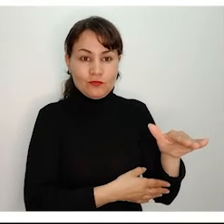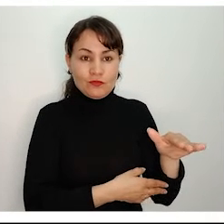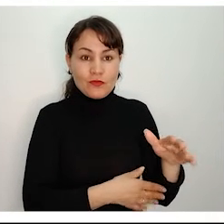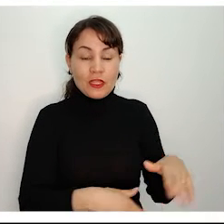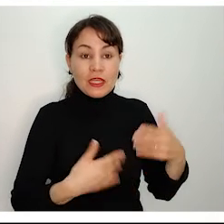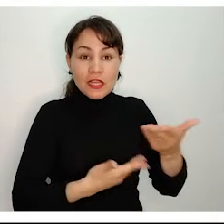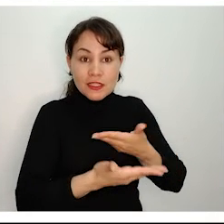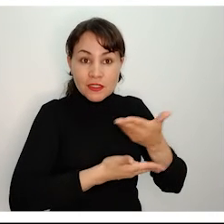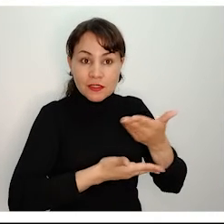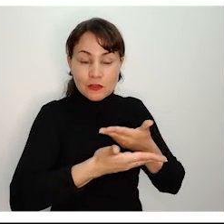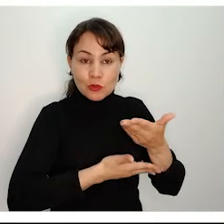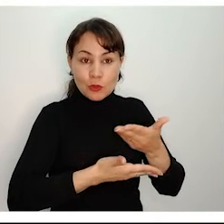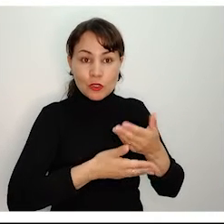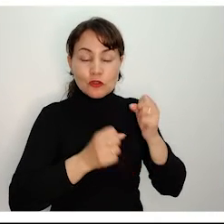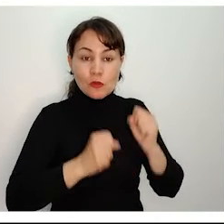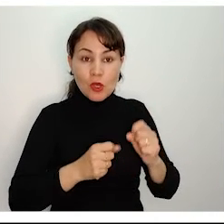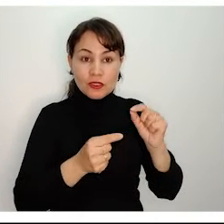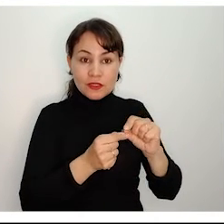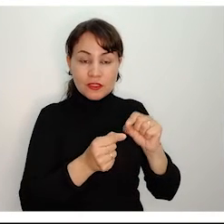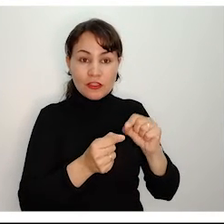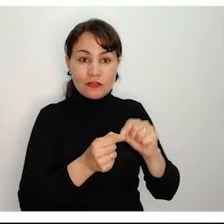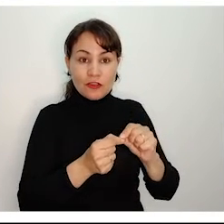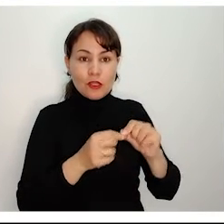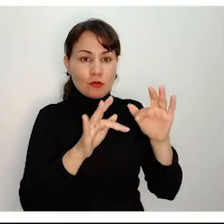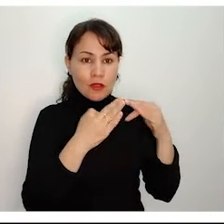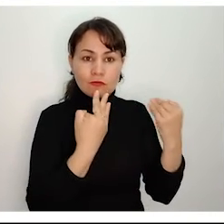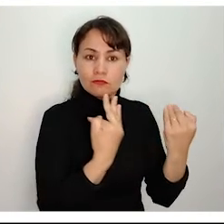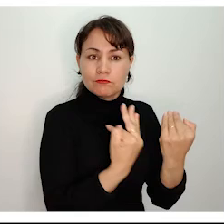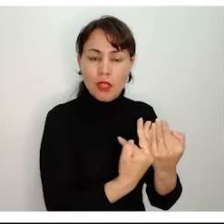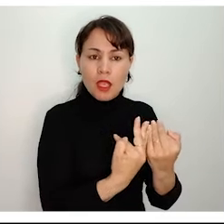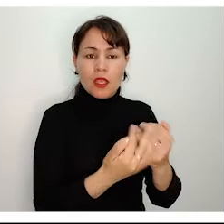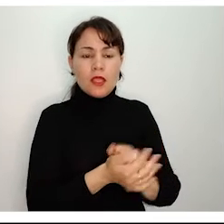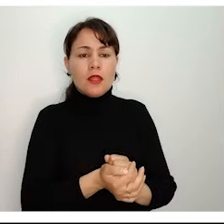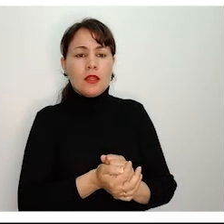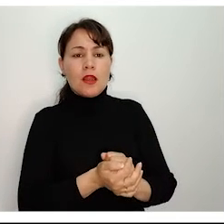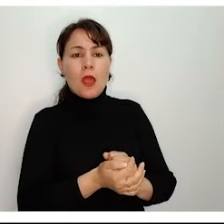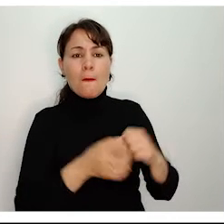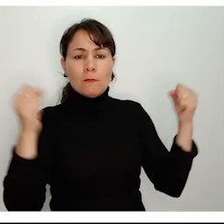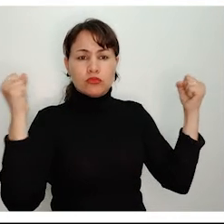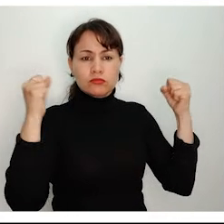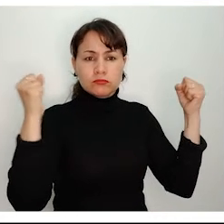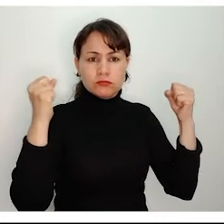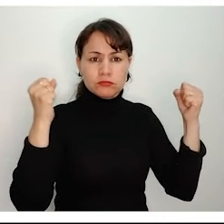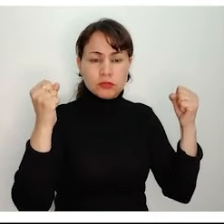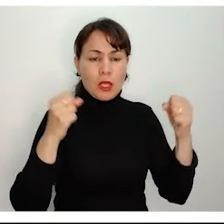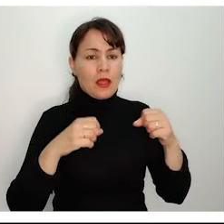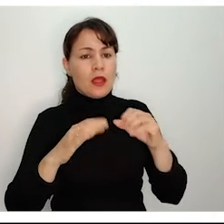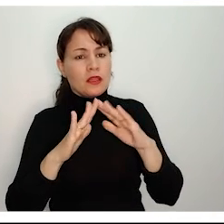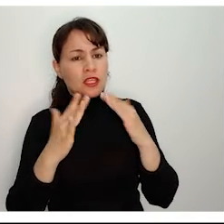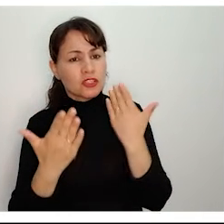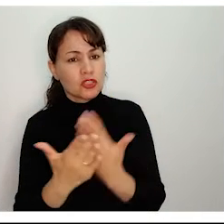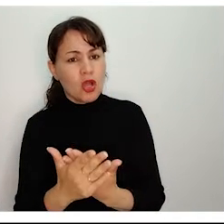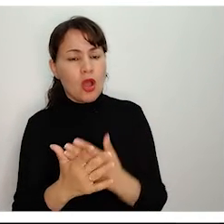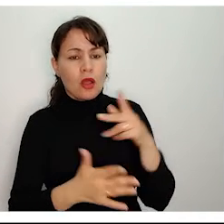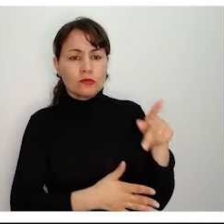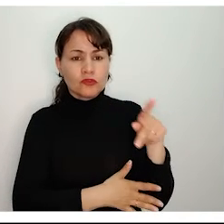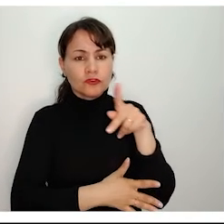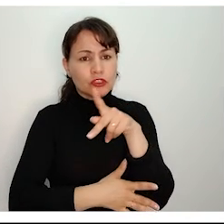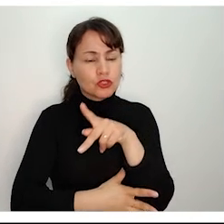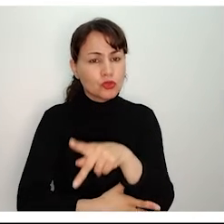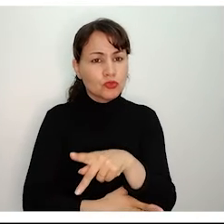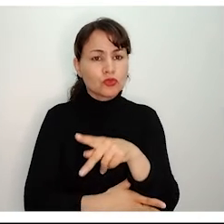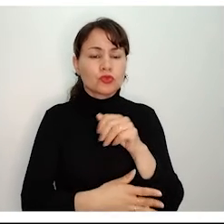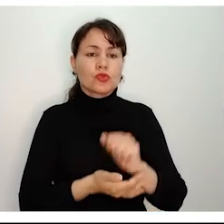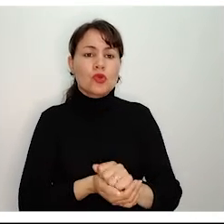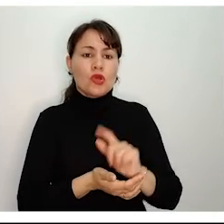nas crianças. E essas intervenções podem ser feitas pela família, por terapeutas, na escola,